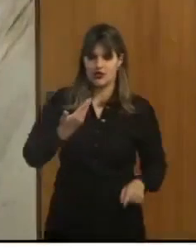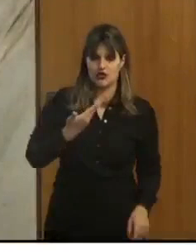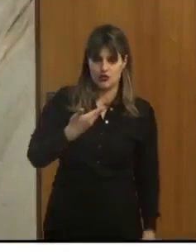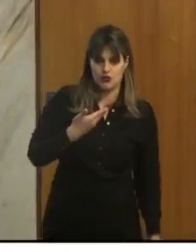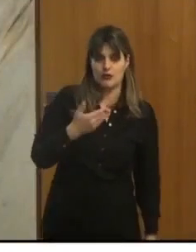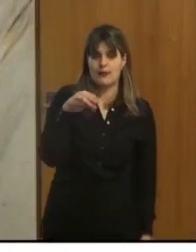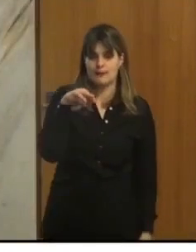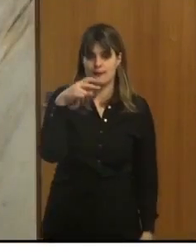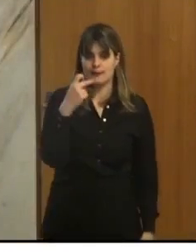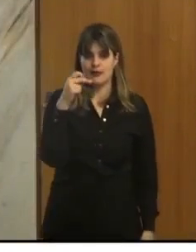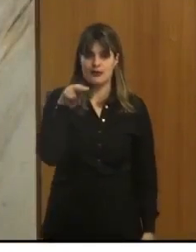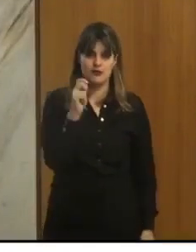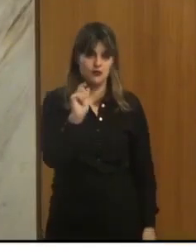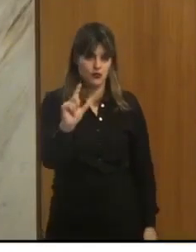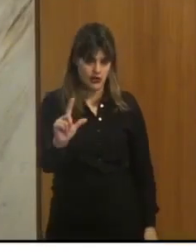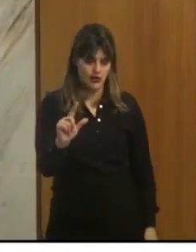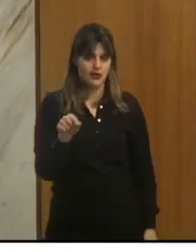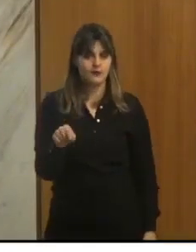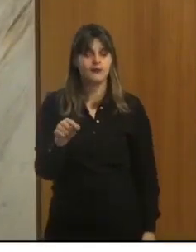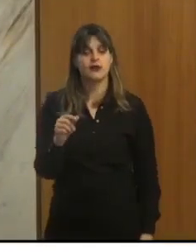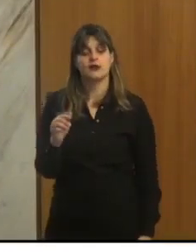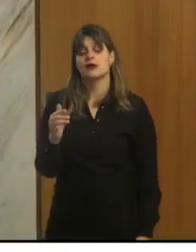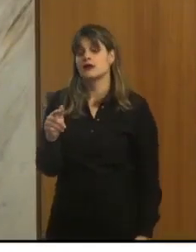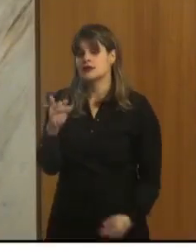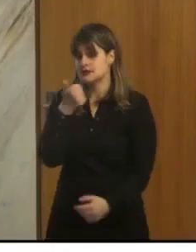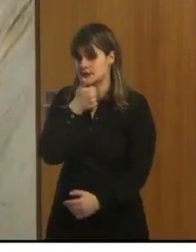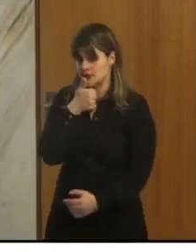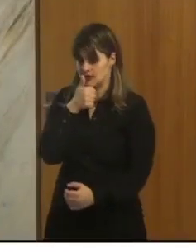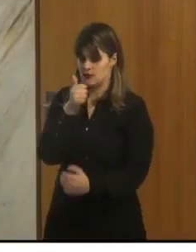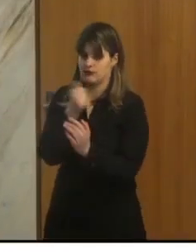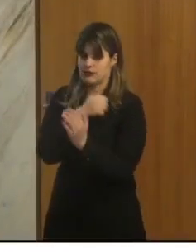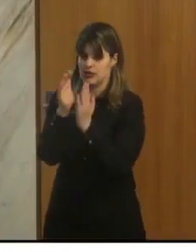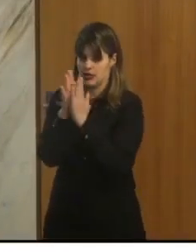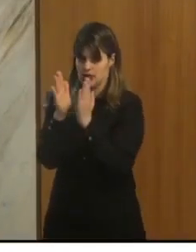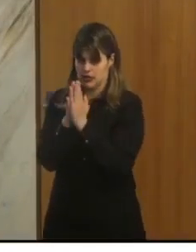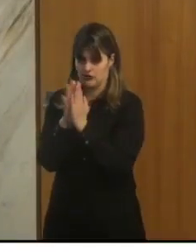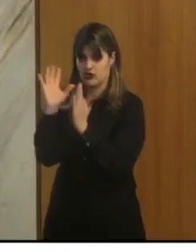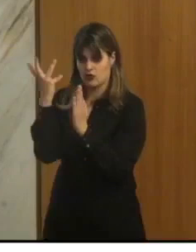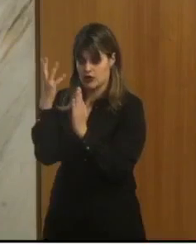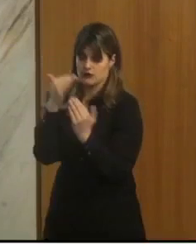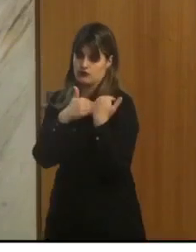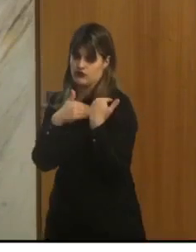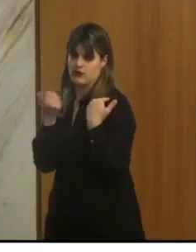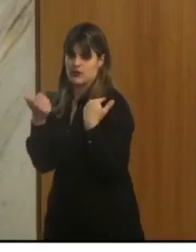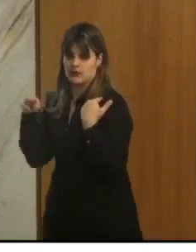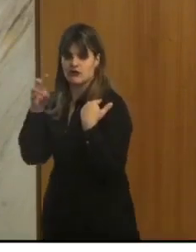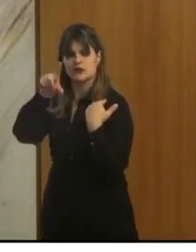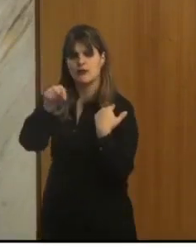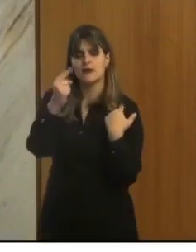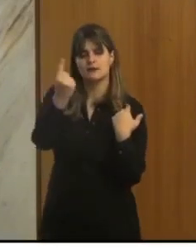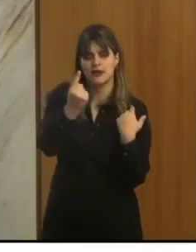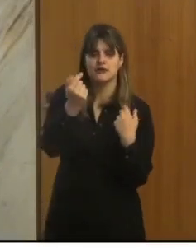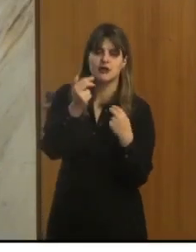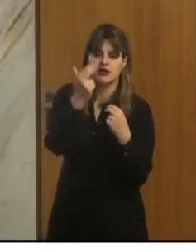o Dom Manuel, para além de mandar fazer esta igreja ainda Duque de Beja, já depois como rei, manda fazer obras no castelo de Sor.